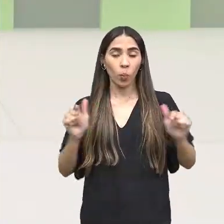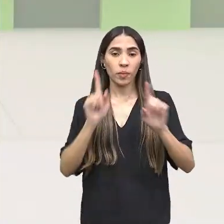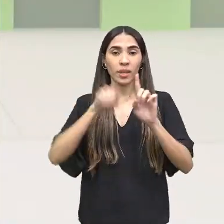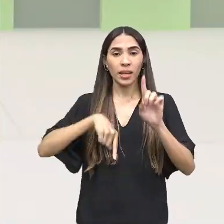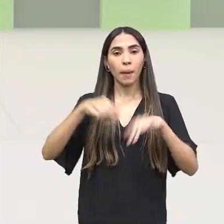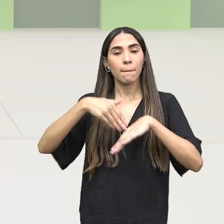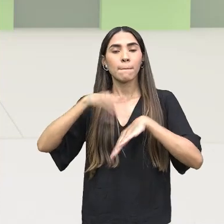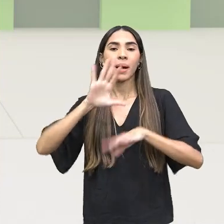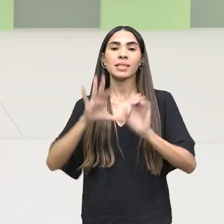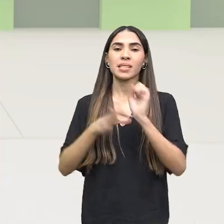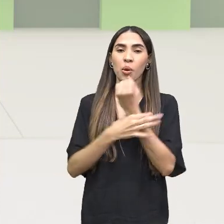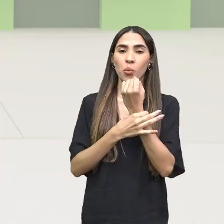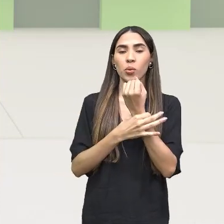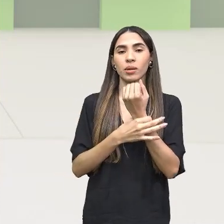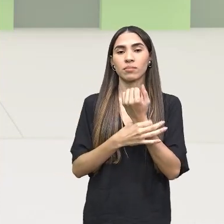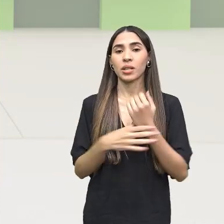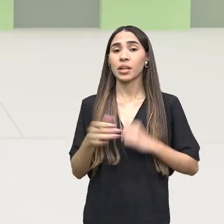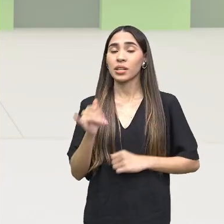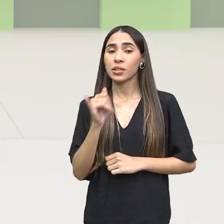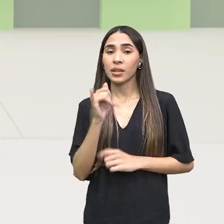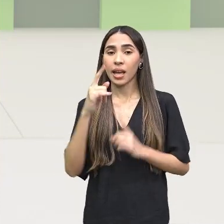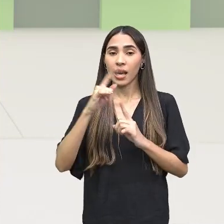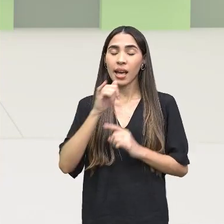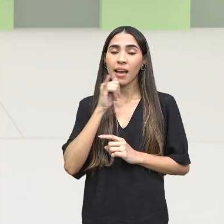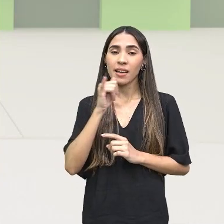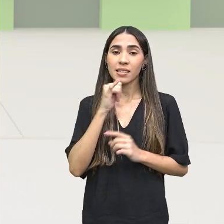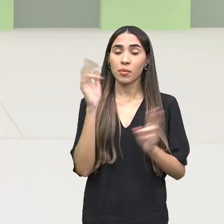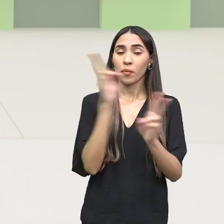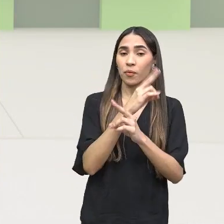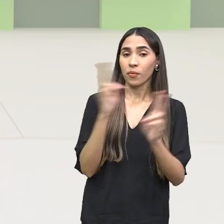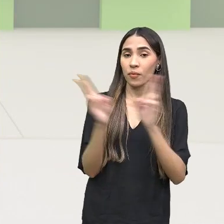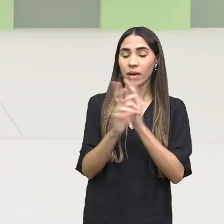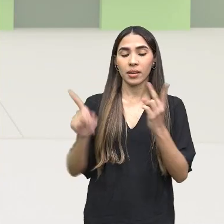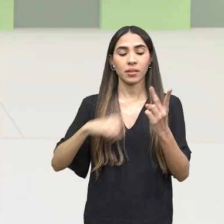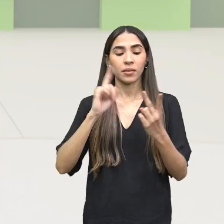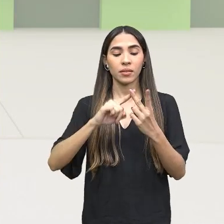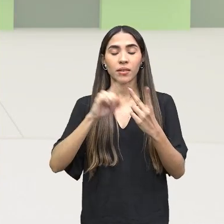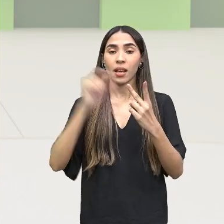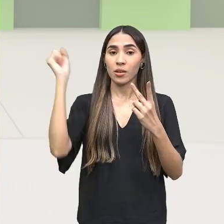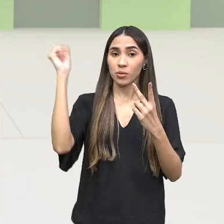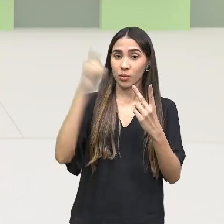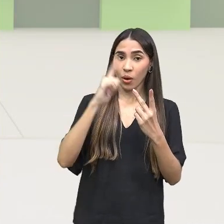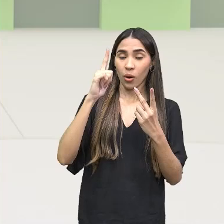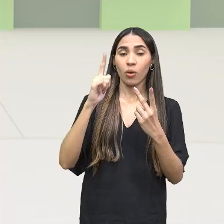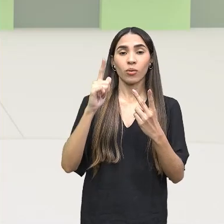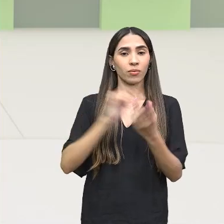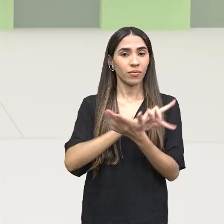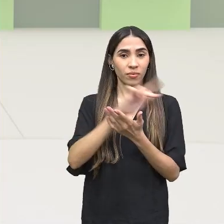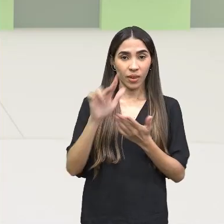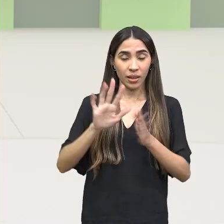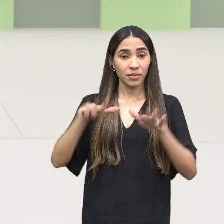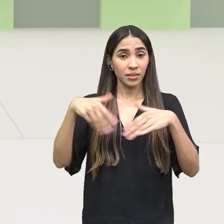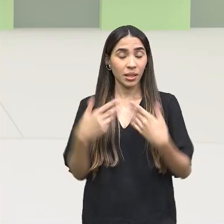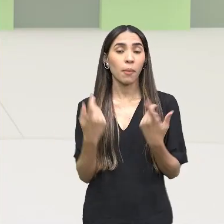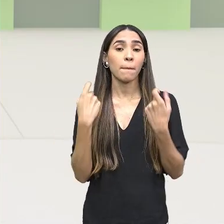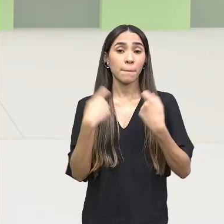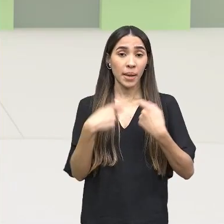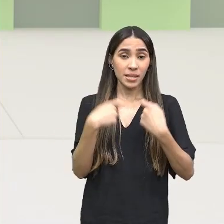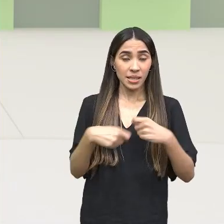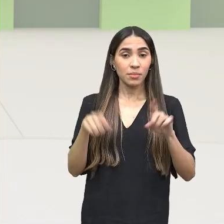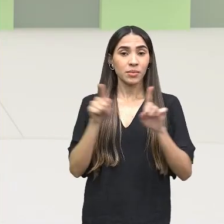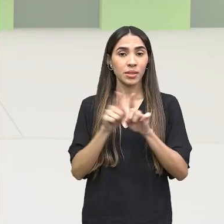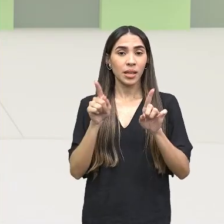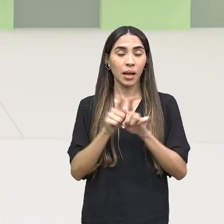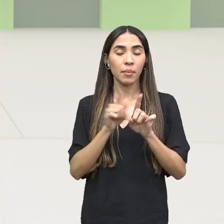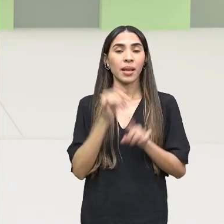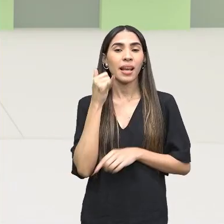fontes mais limpas, tipo a energia oriunda dos ventos, da energia solar, dentre outros. Então, nós precisamos tornar essa